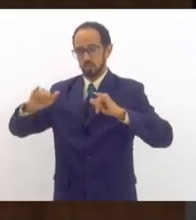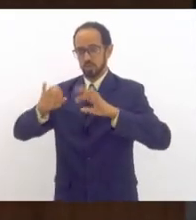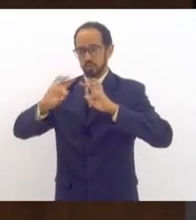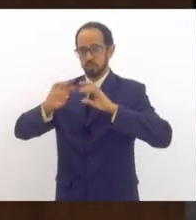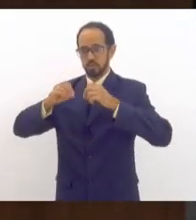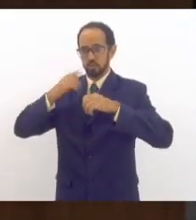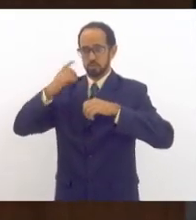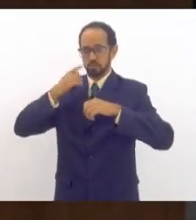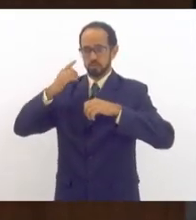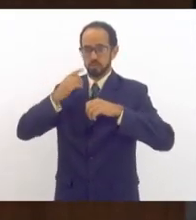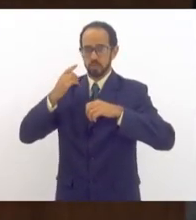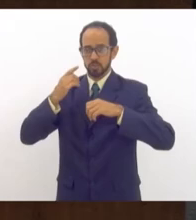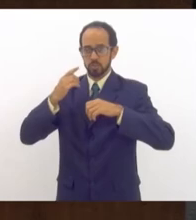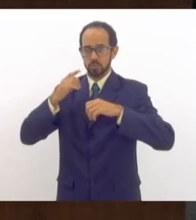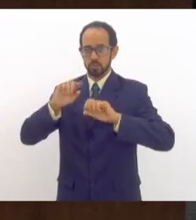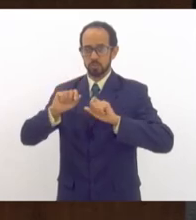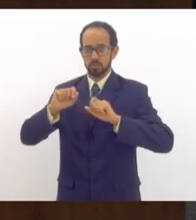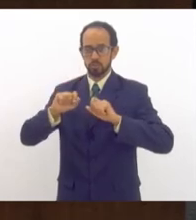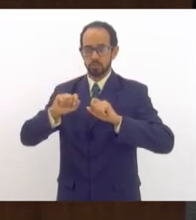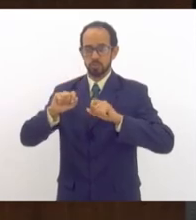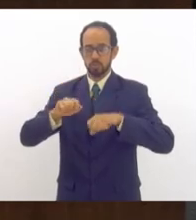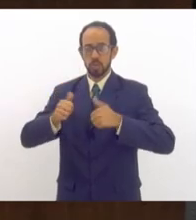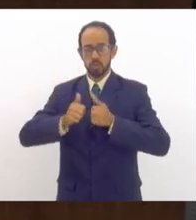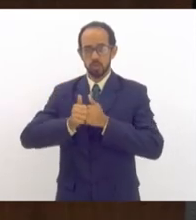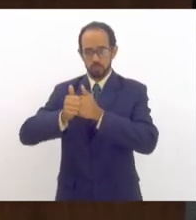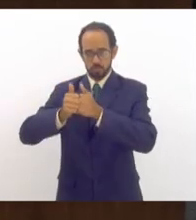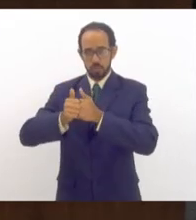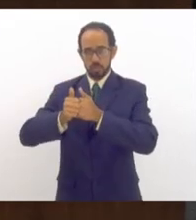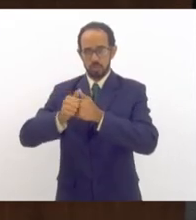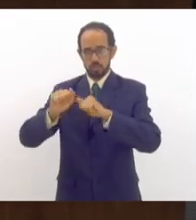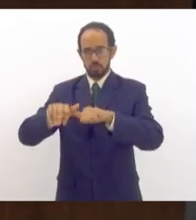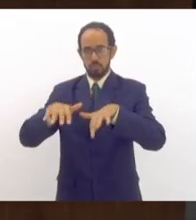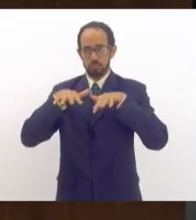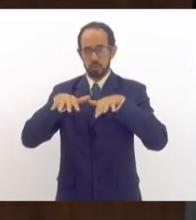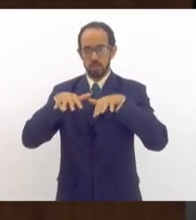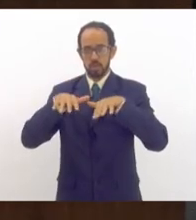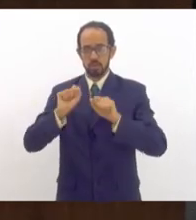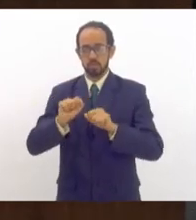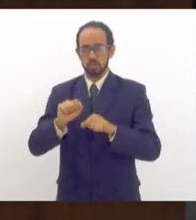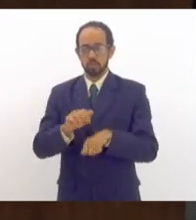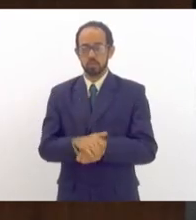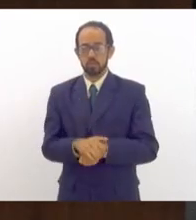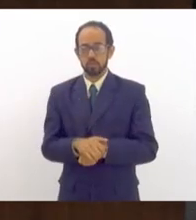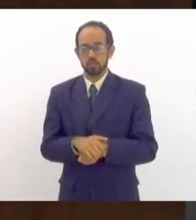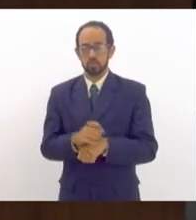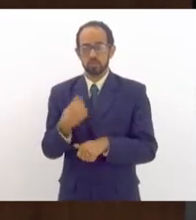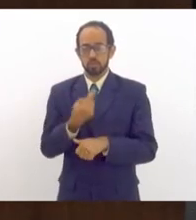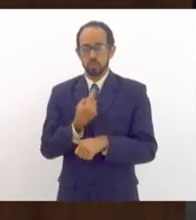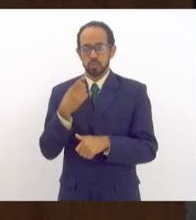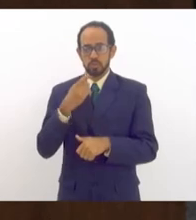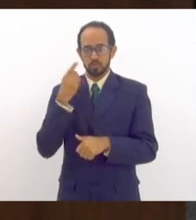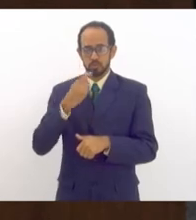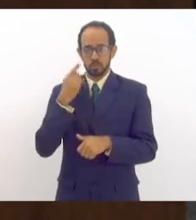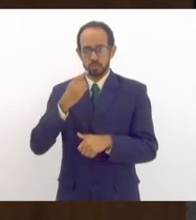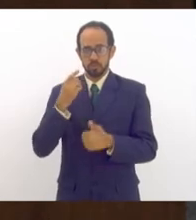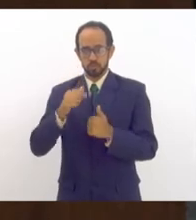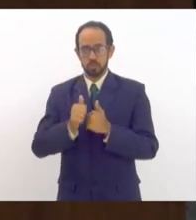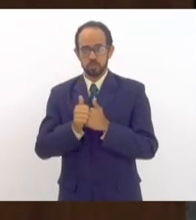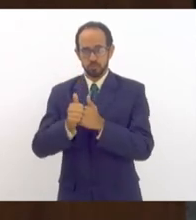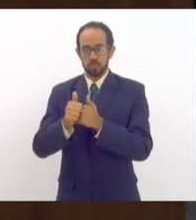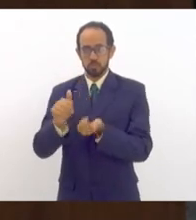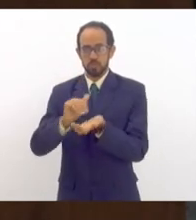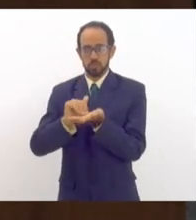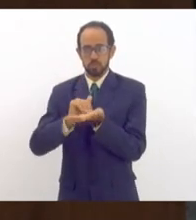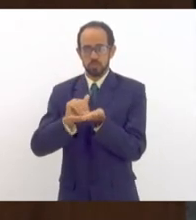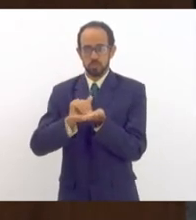os deputados deputados aqueles que ainda acompanham aqui via Plenário é os nossos deputados que acompanham pelo gabinete